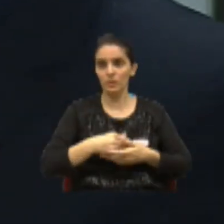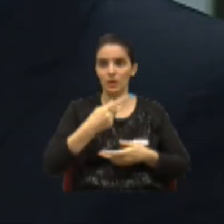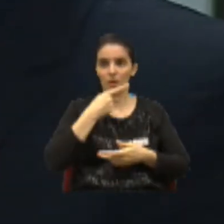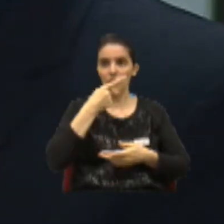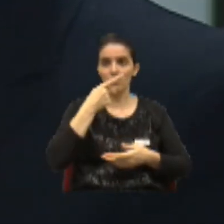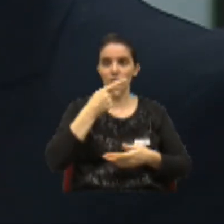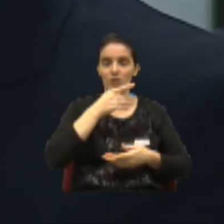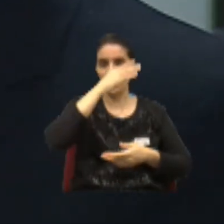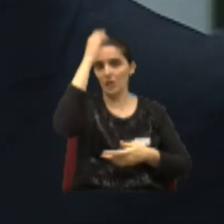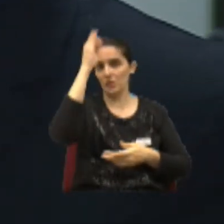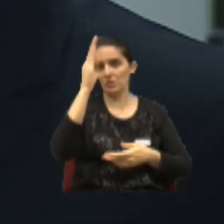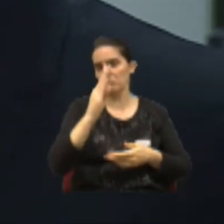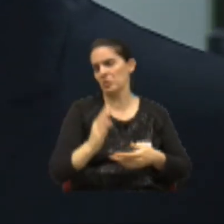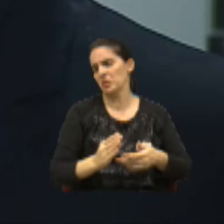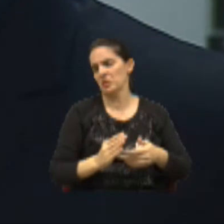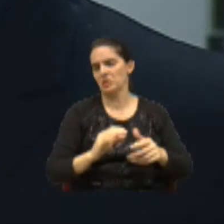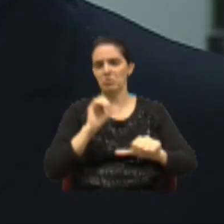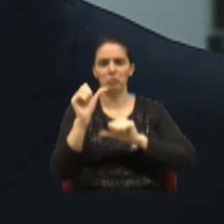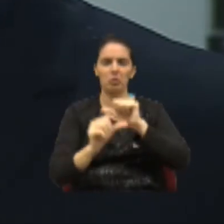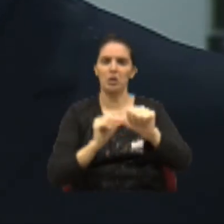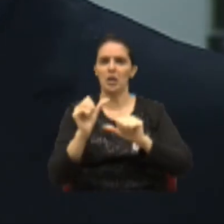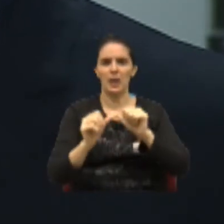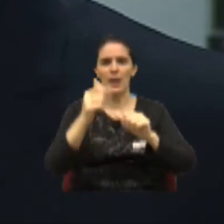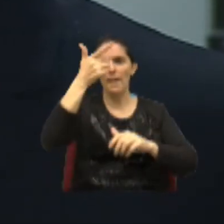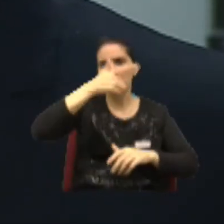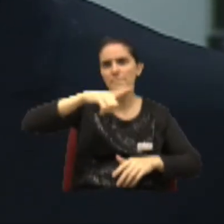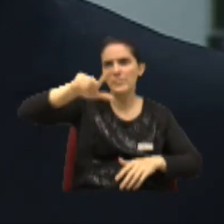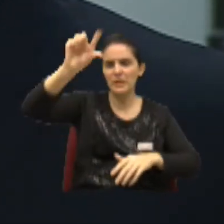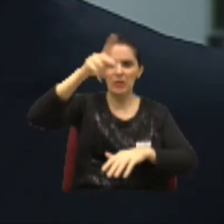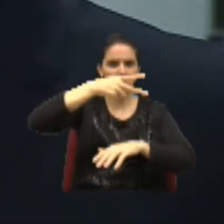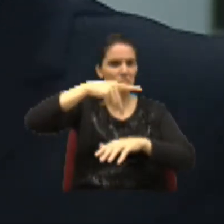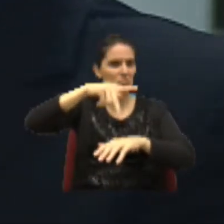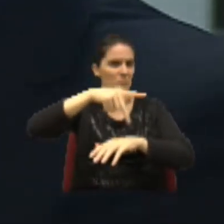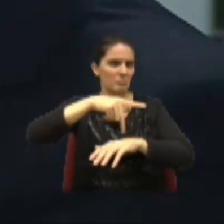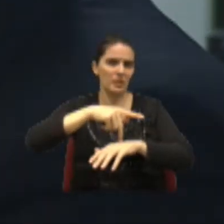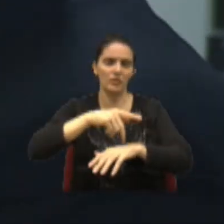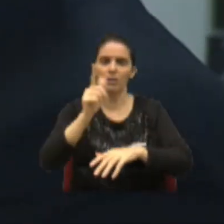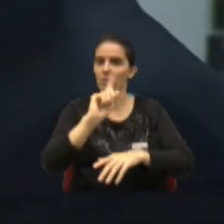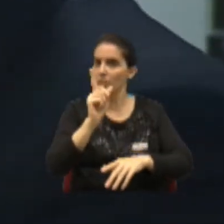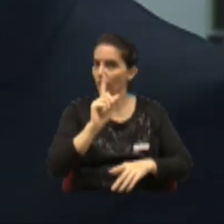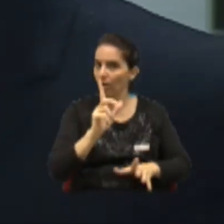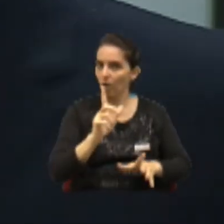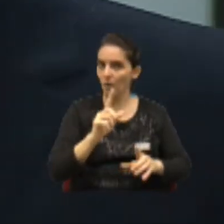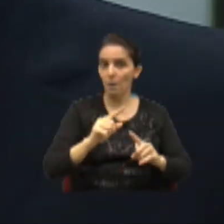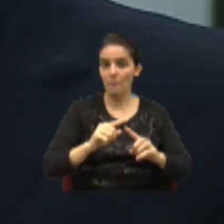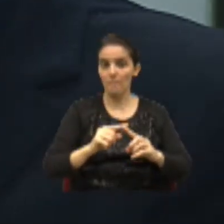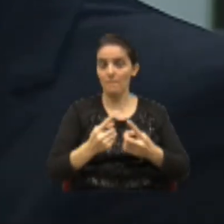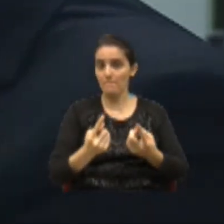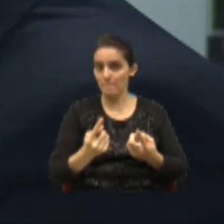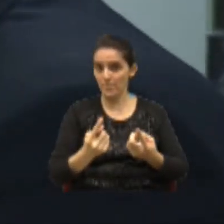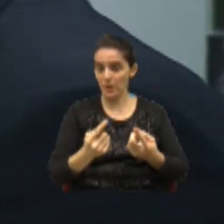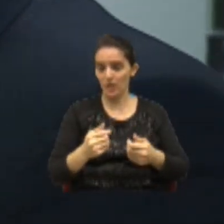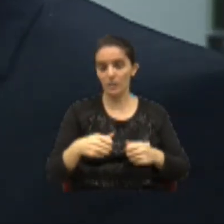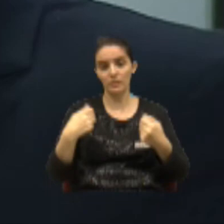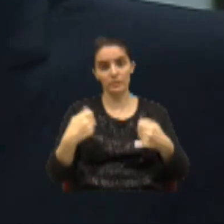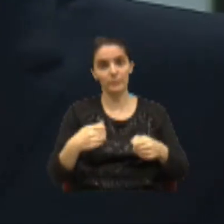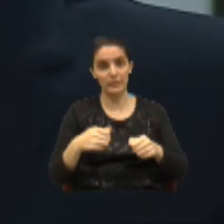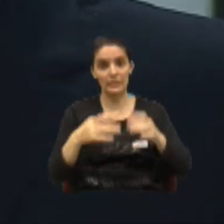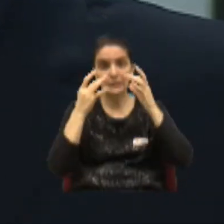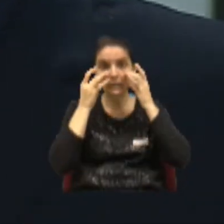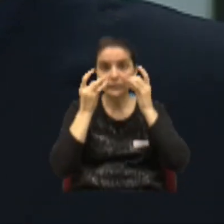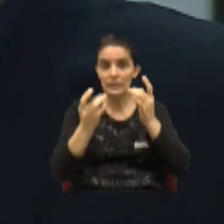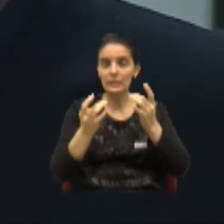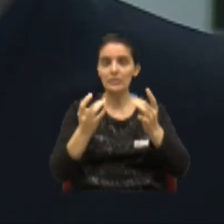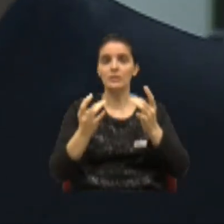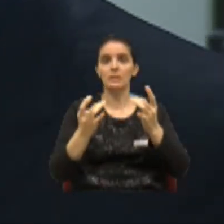Unidos, Bélgica, Suécia, não é nada disso. Mas a roda é redonda, enquanto o carro ainda trafega, a roda é redonda